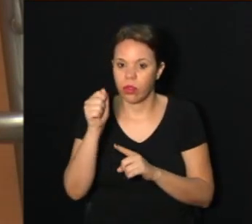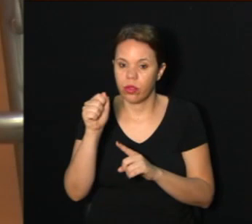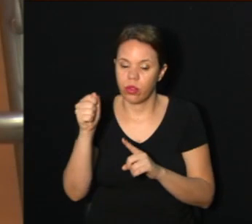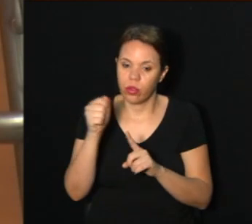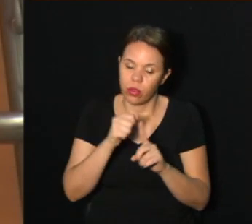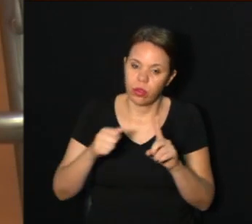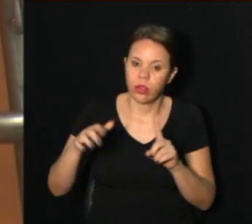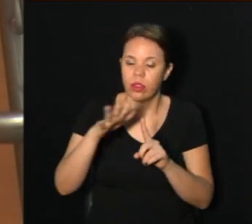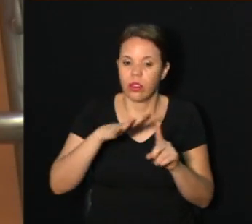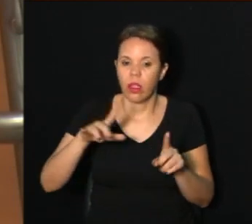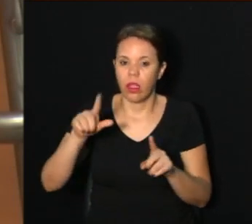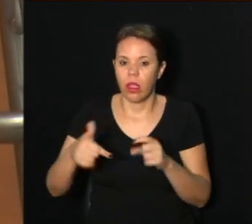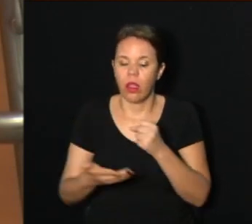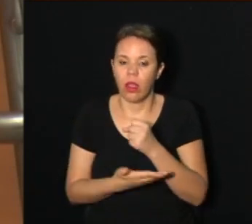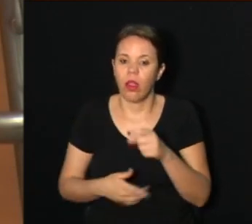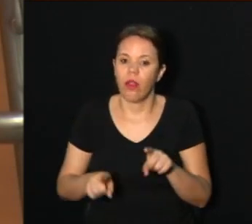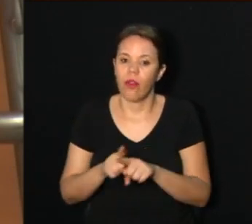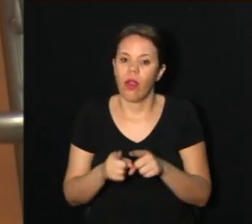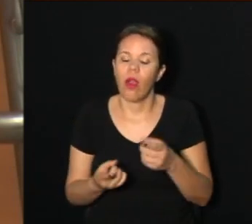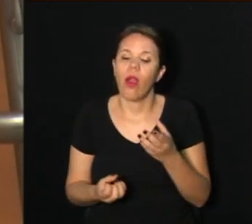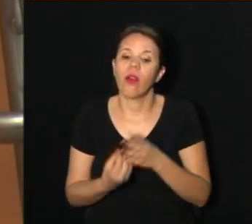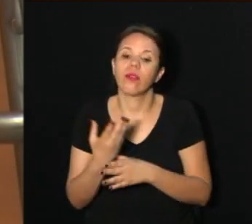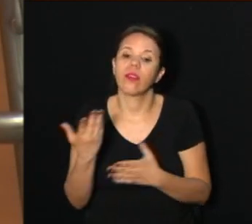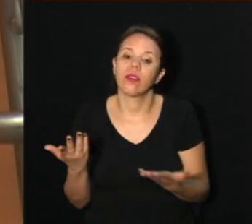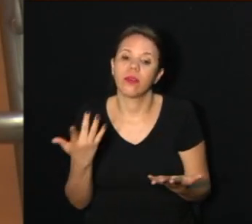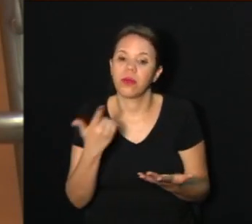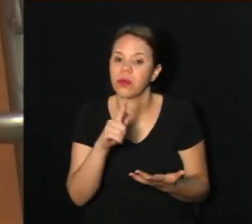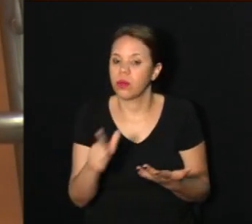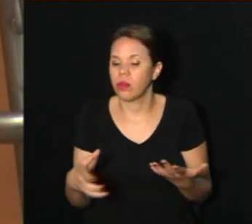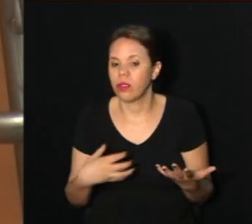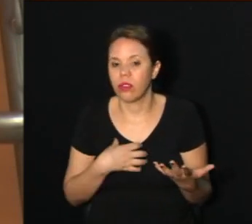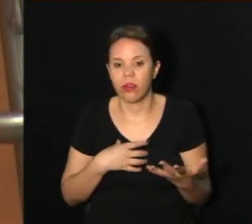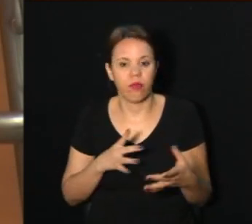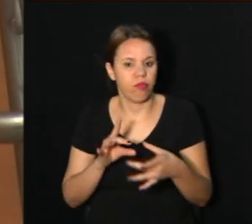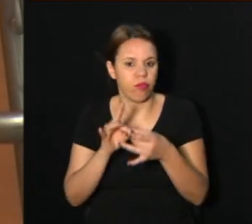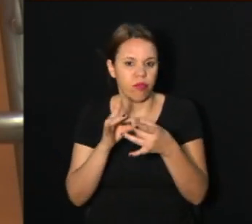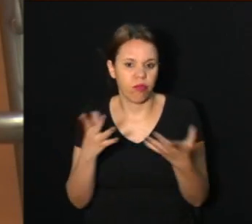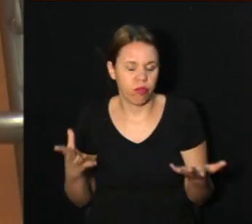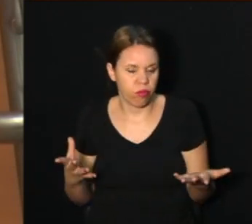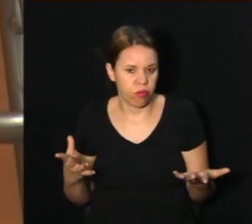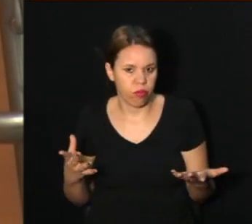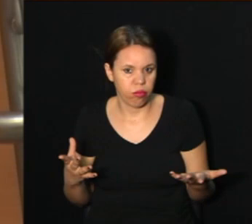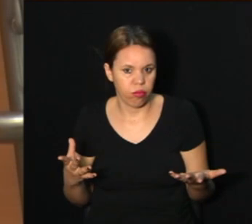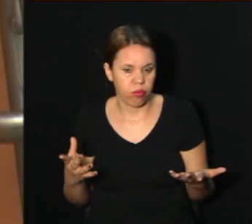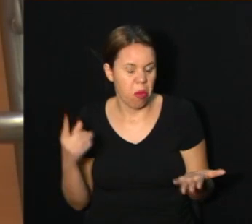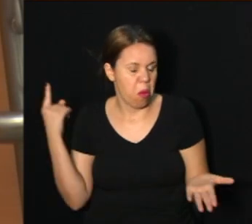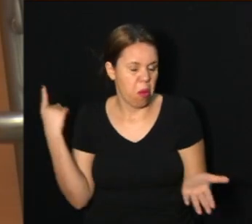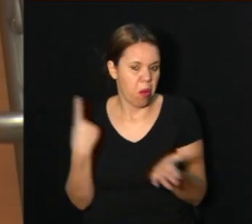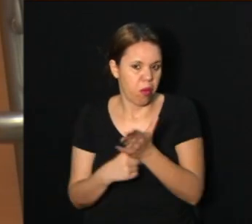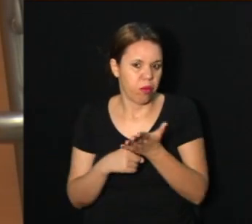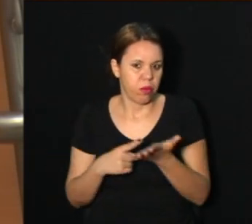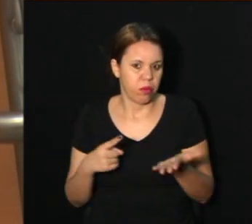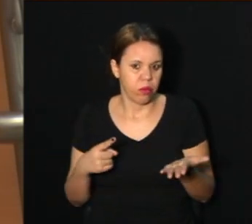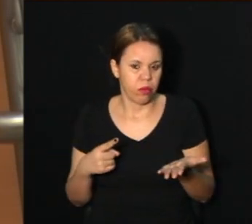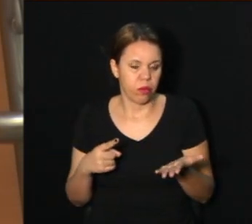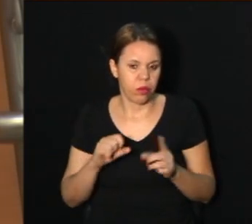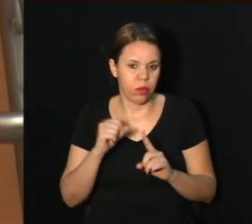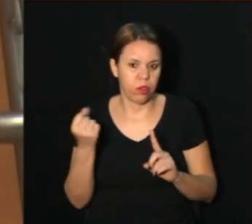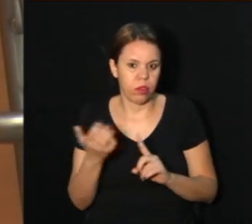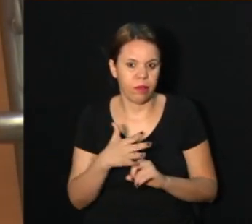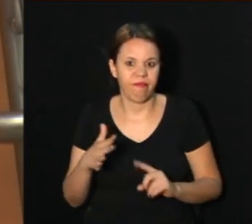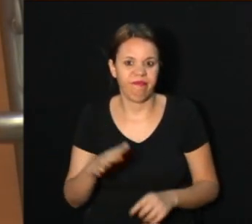montada nessa base, que não há um sentimento de ligação, de comprometimento com a